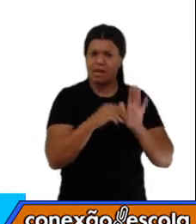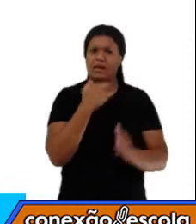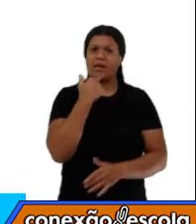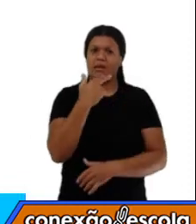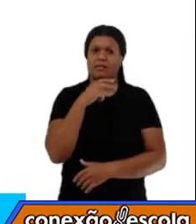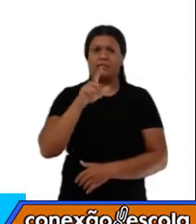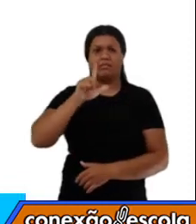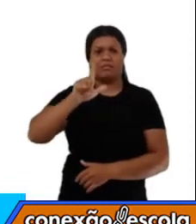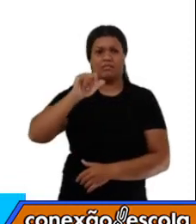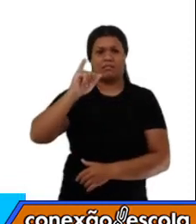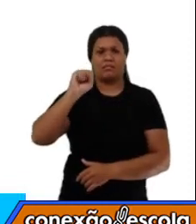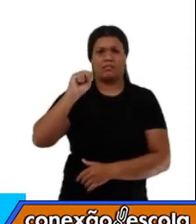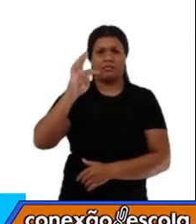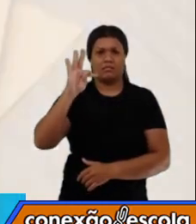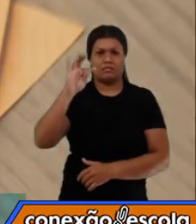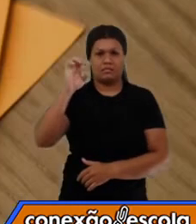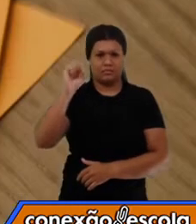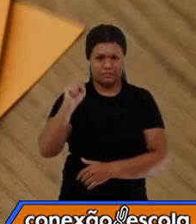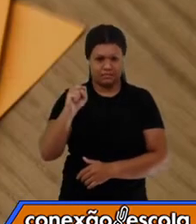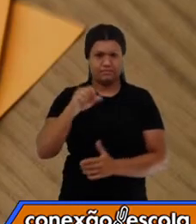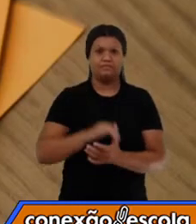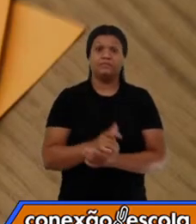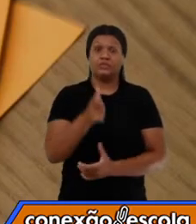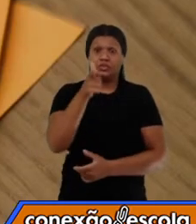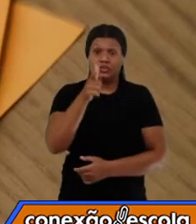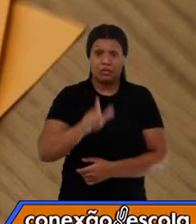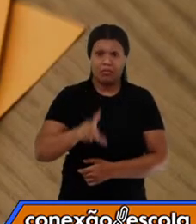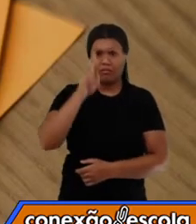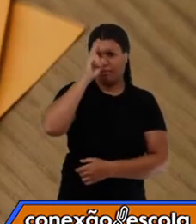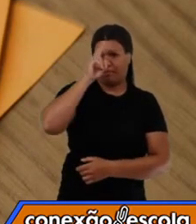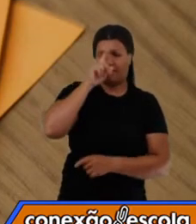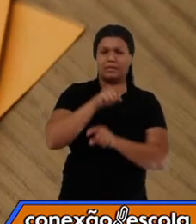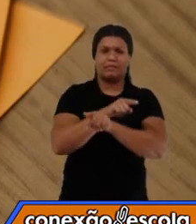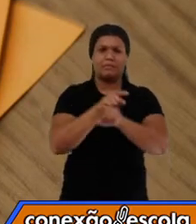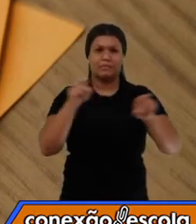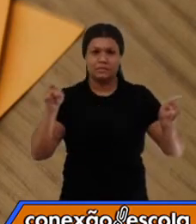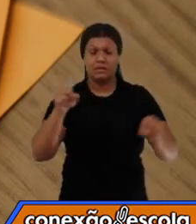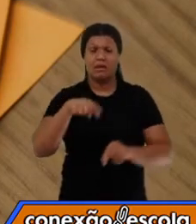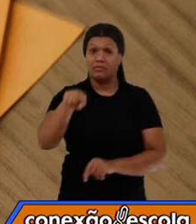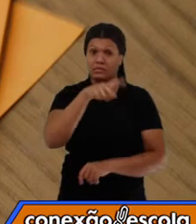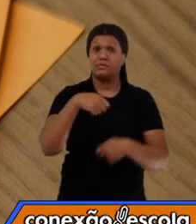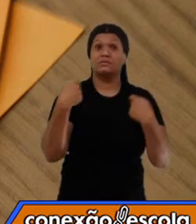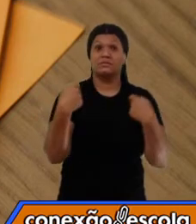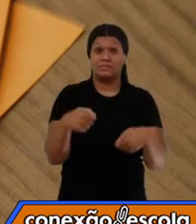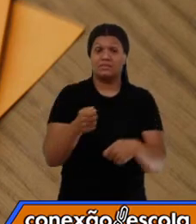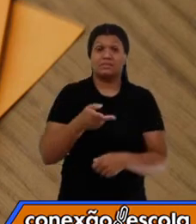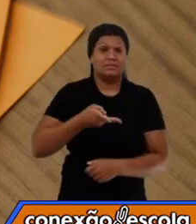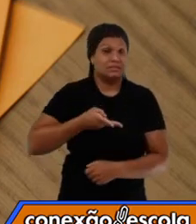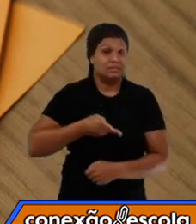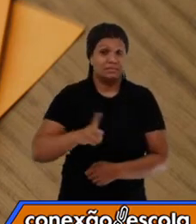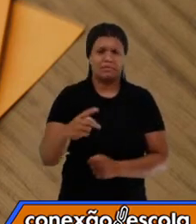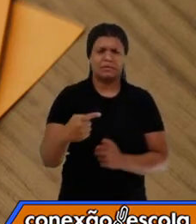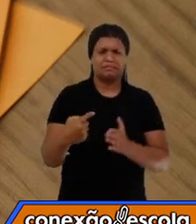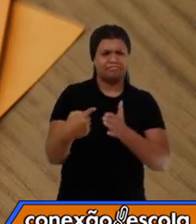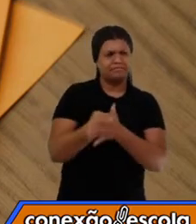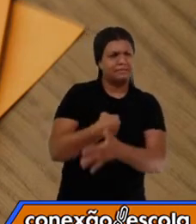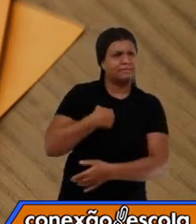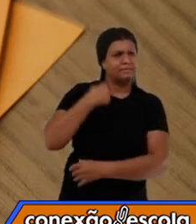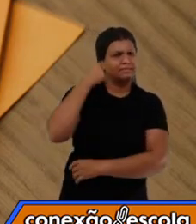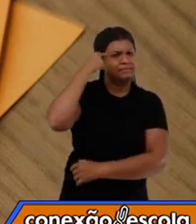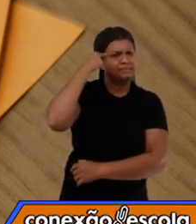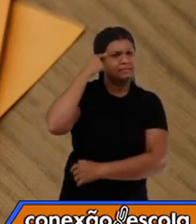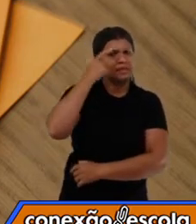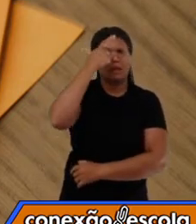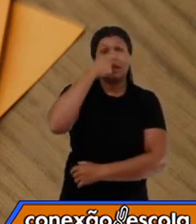as lists. Outra vez, eu venho lembrar a você que você deve sempre se perguntar